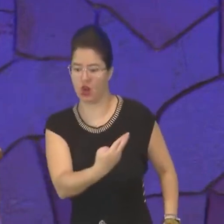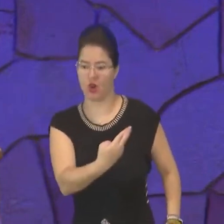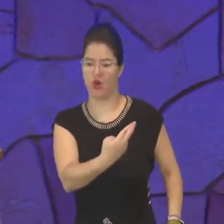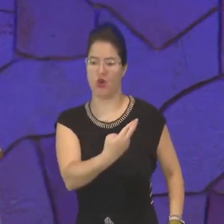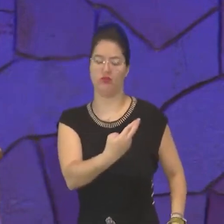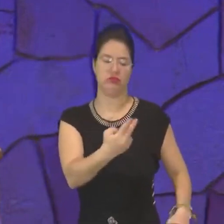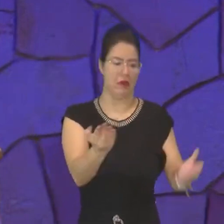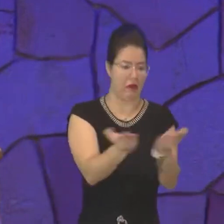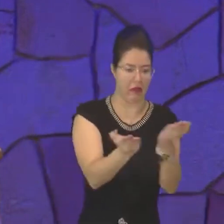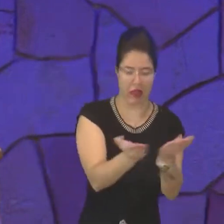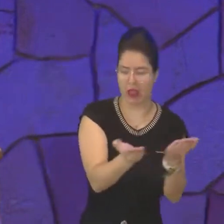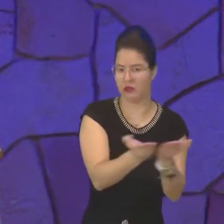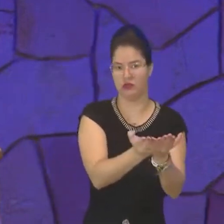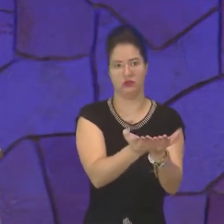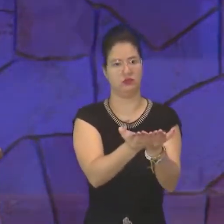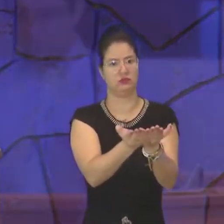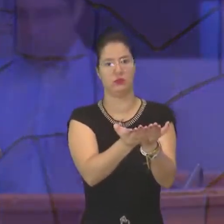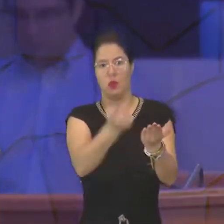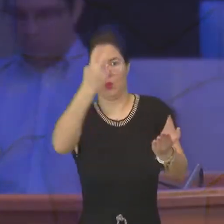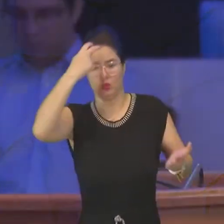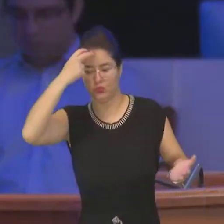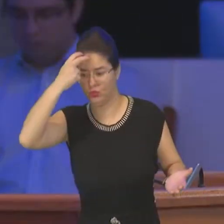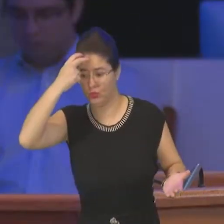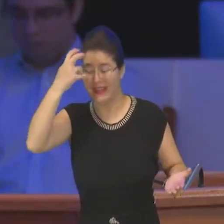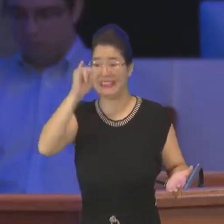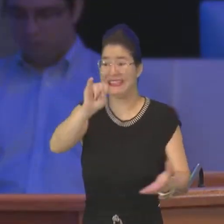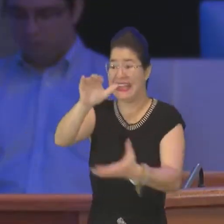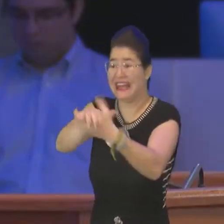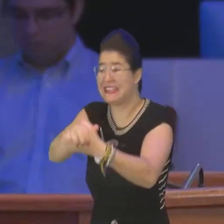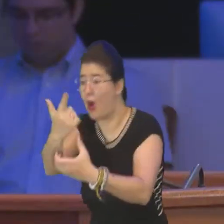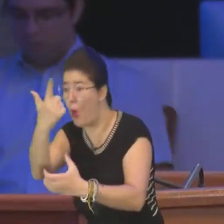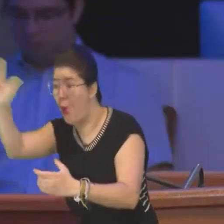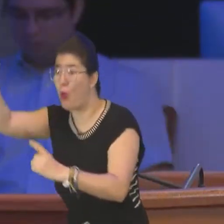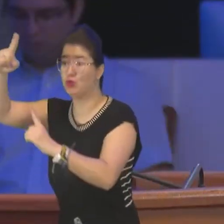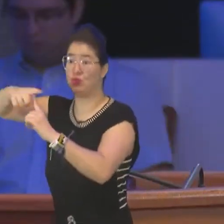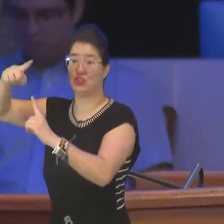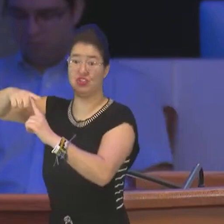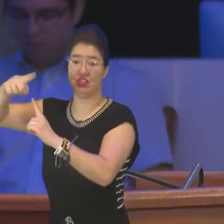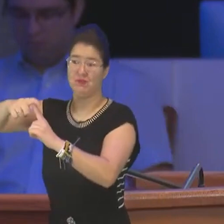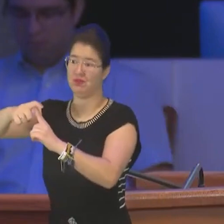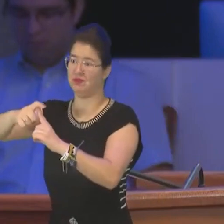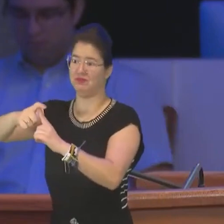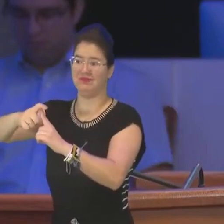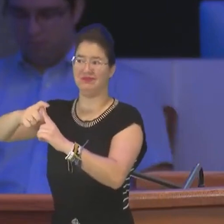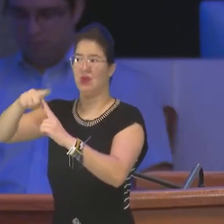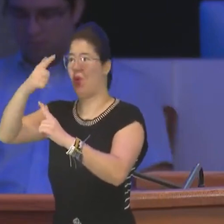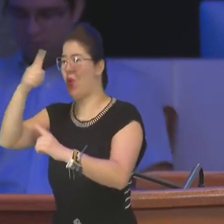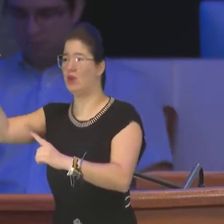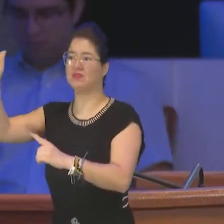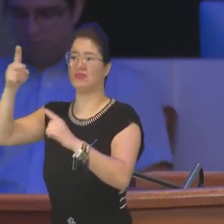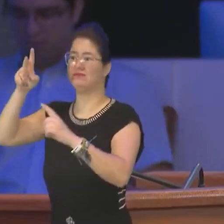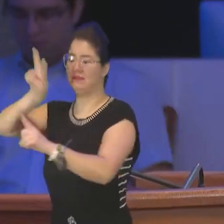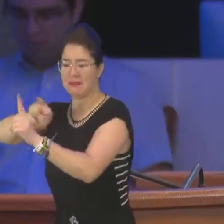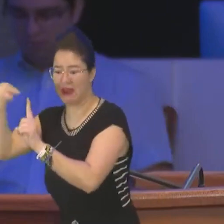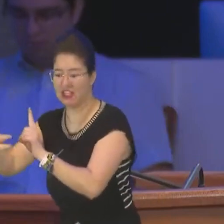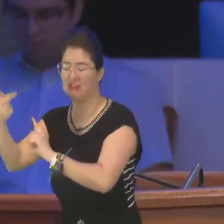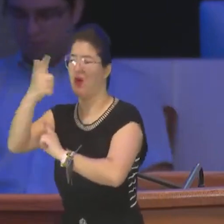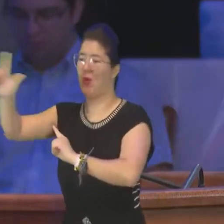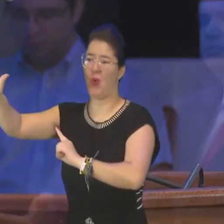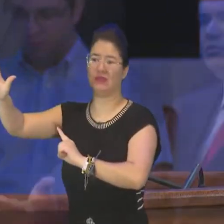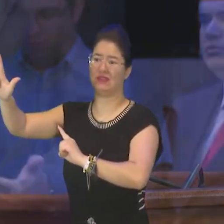determinado credo, de uma determinada crença, casar com uma outra pessoa que não seja da mesma. Nós sabemos